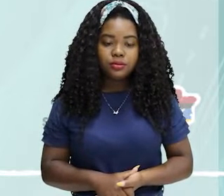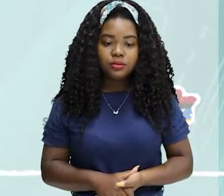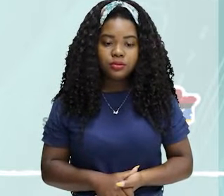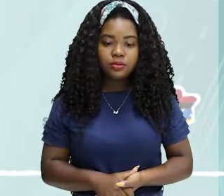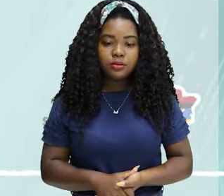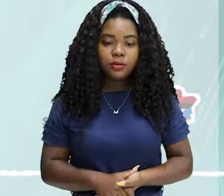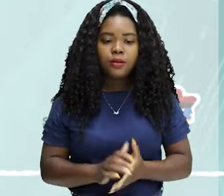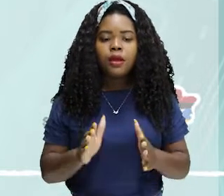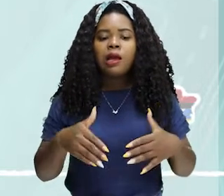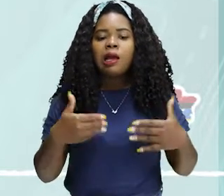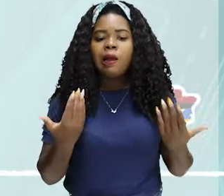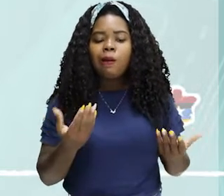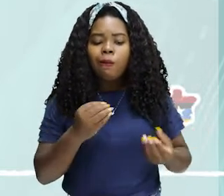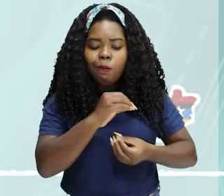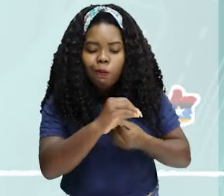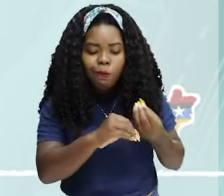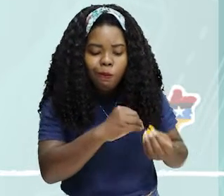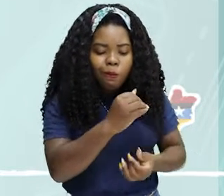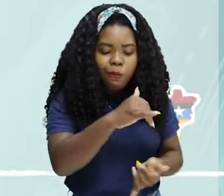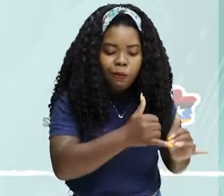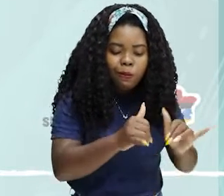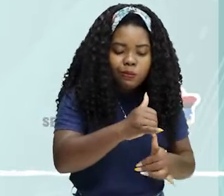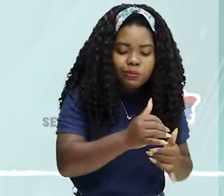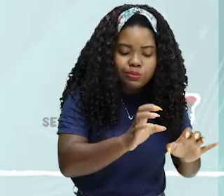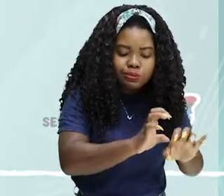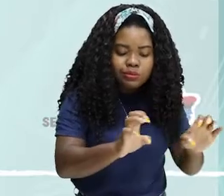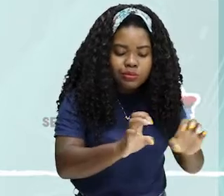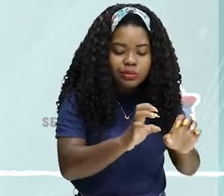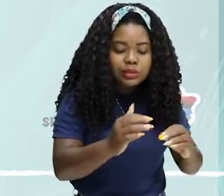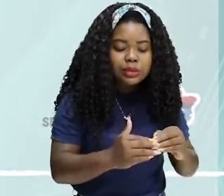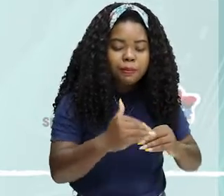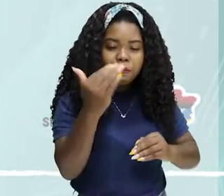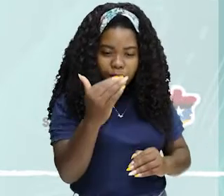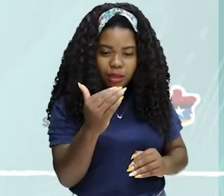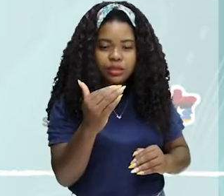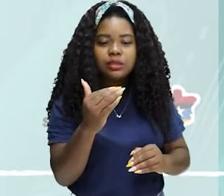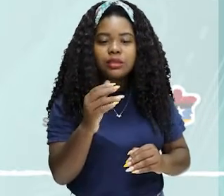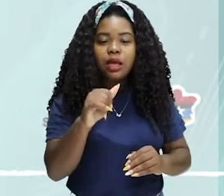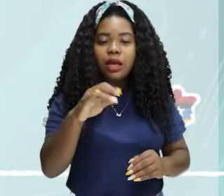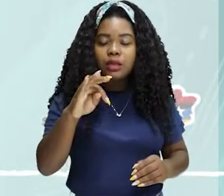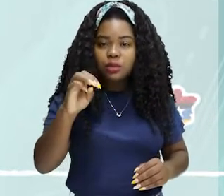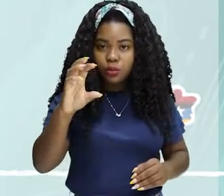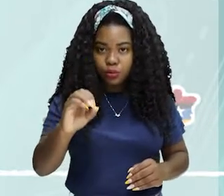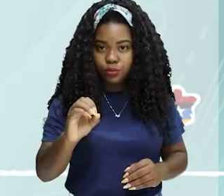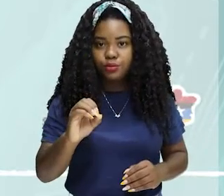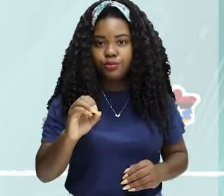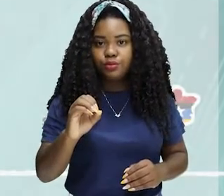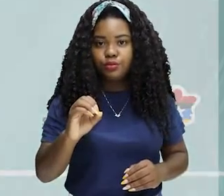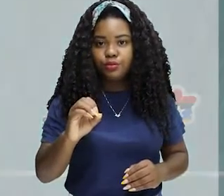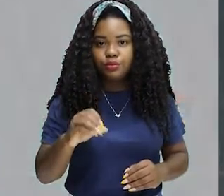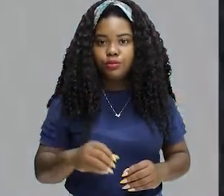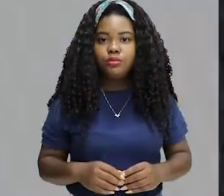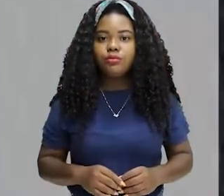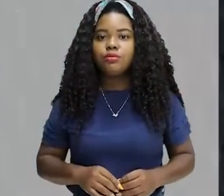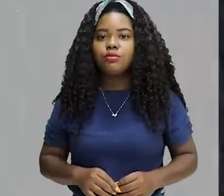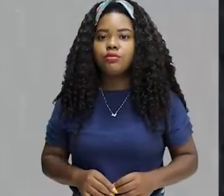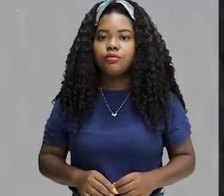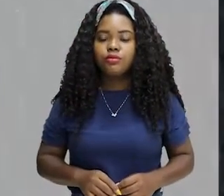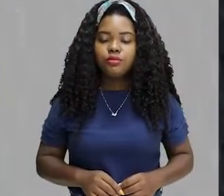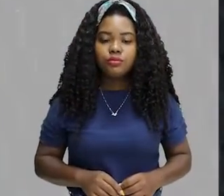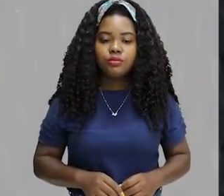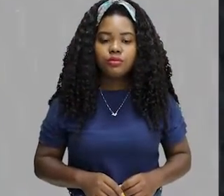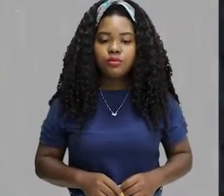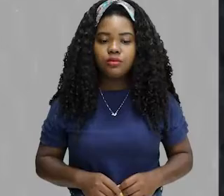Observe qual substância na equação tem maior número de átomos. Então, qual daquelas substâncias vai apresentar a